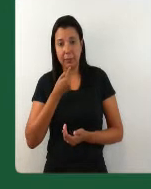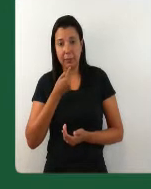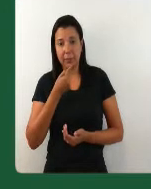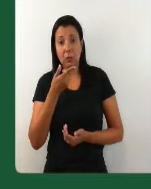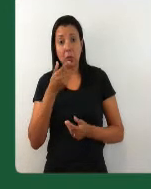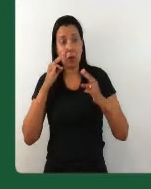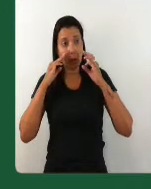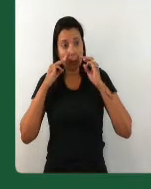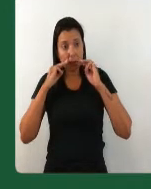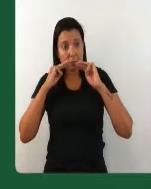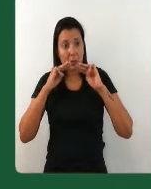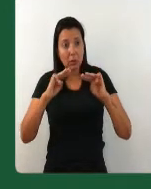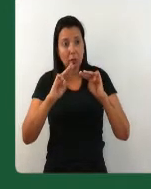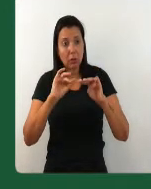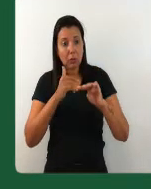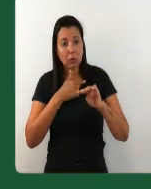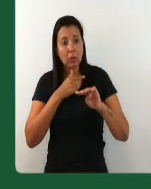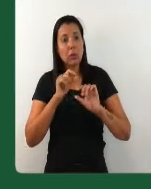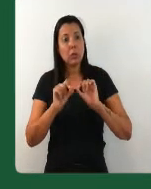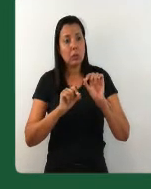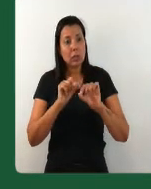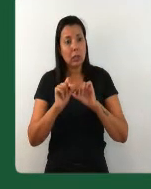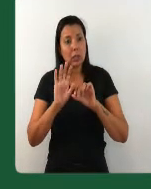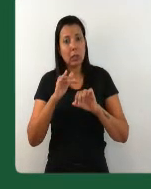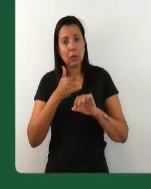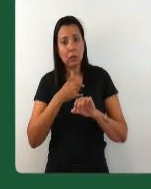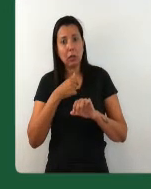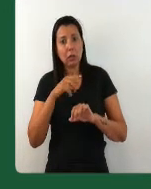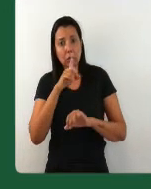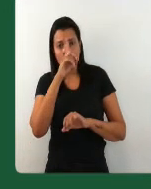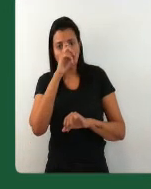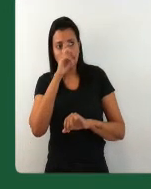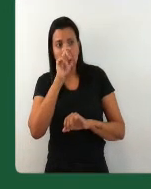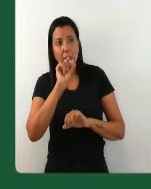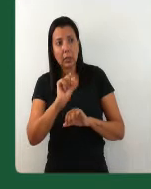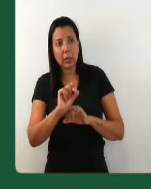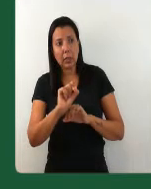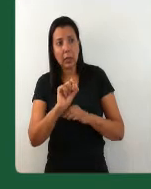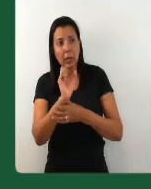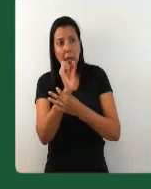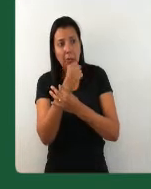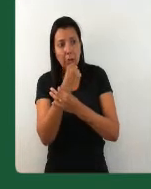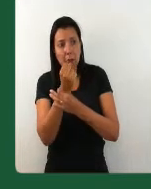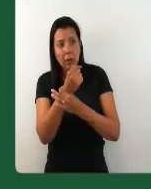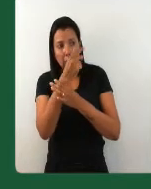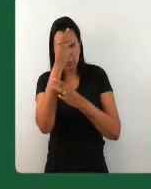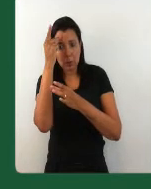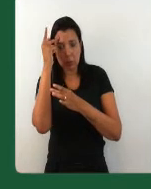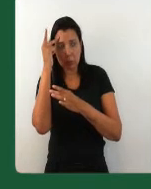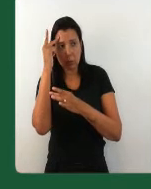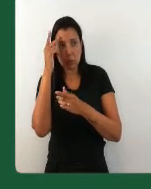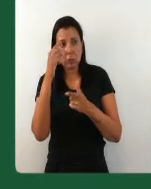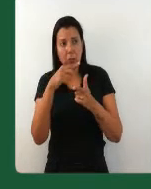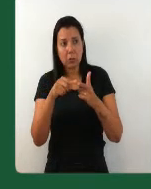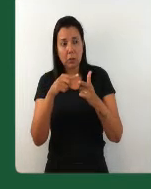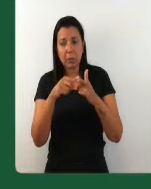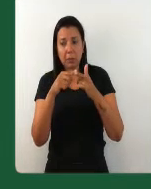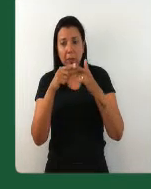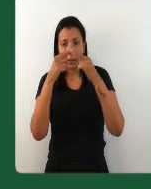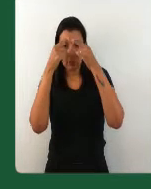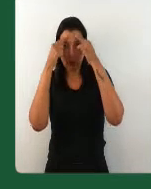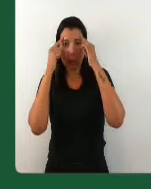missão do nosso hospital? A missão do nosso hospital é reabilitar pessoas com deformidades